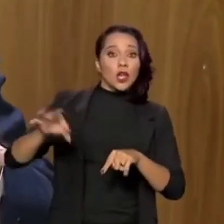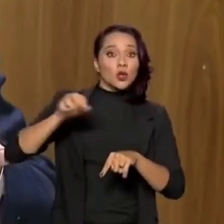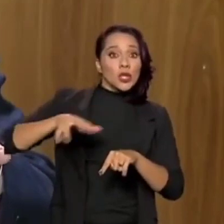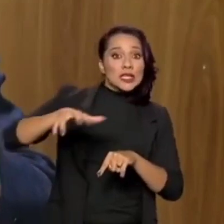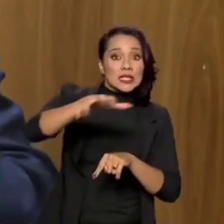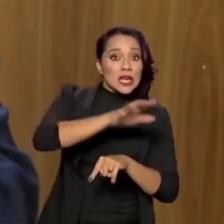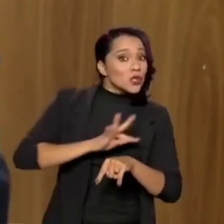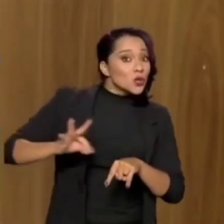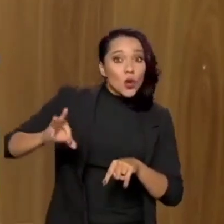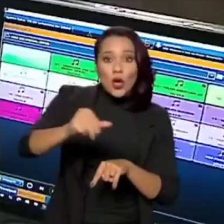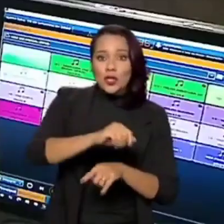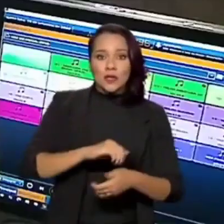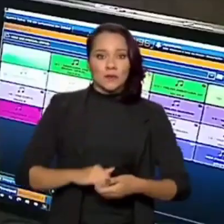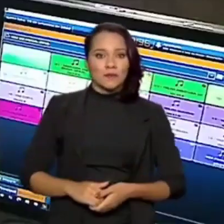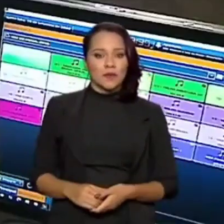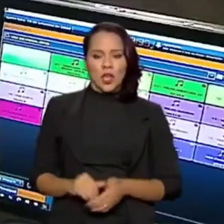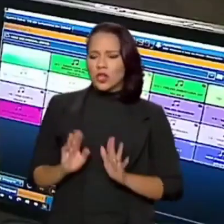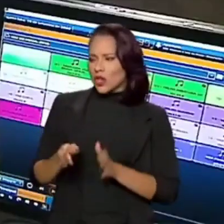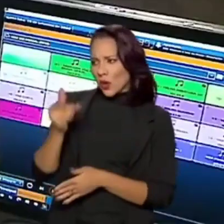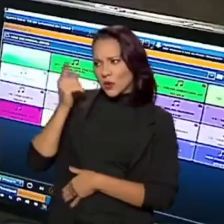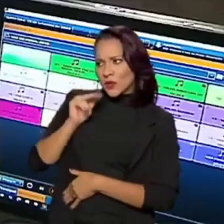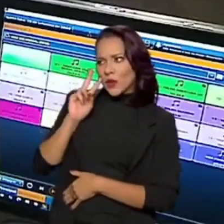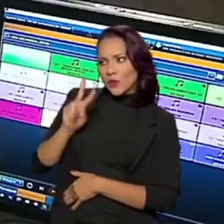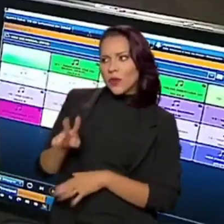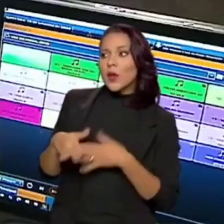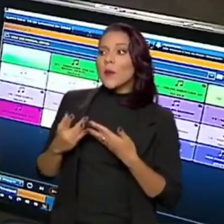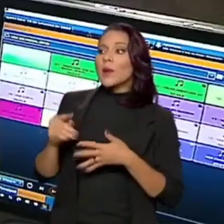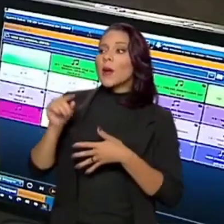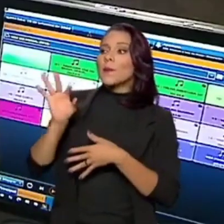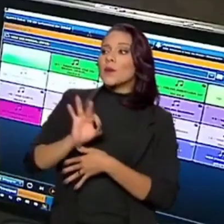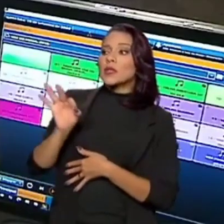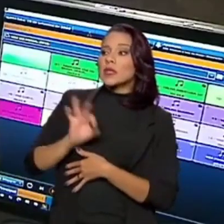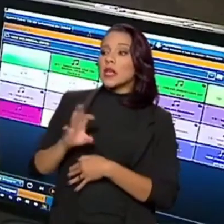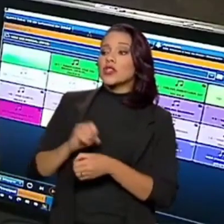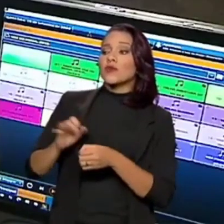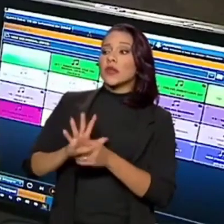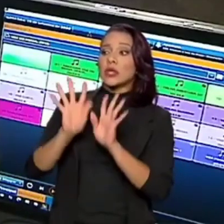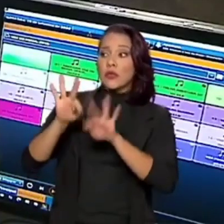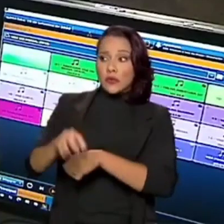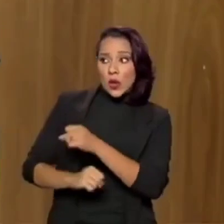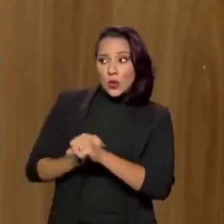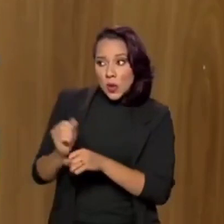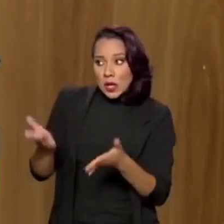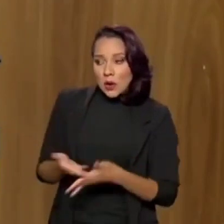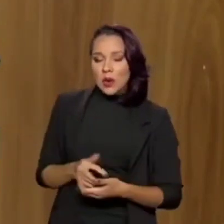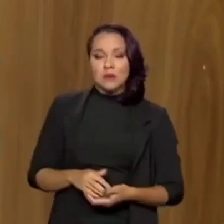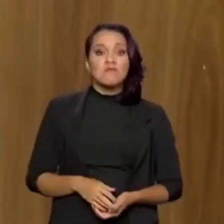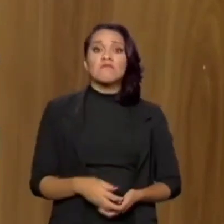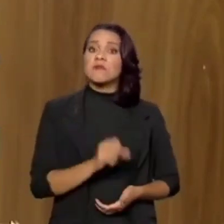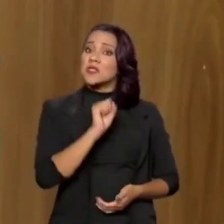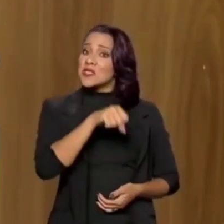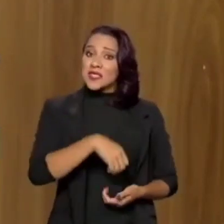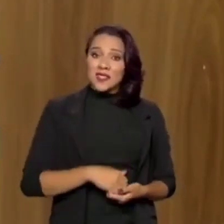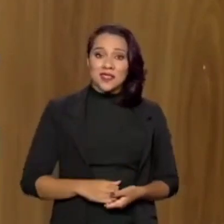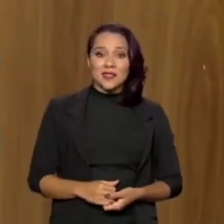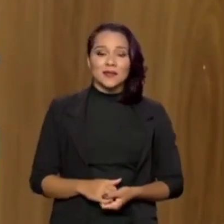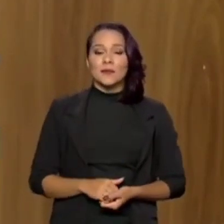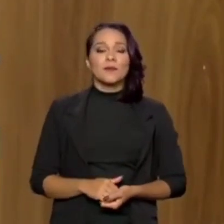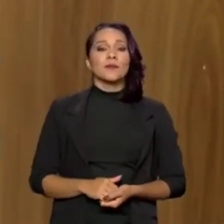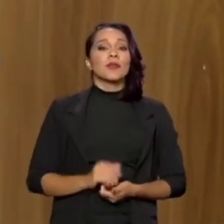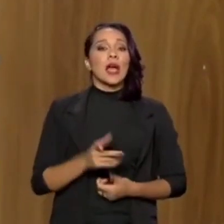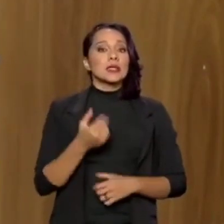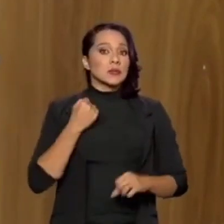setores. É possível fazer já a projeção para os indicadores de inflação ao final desse ano, ministro? Sim.